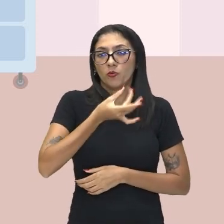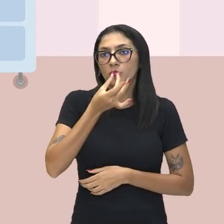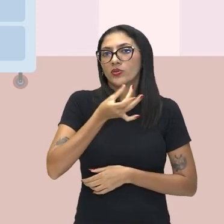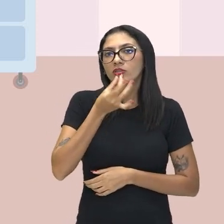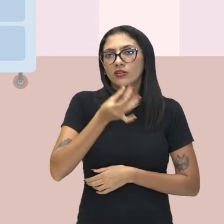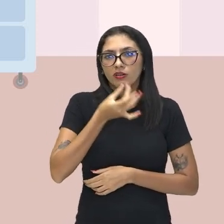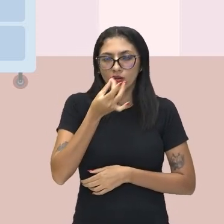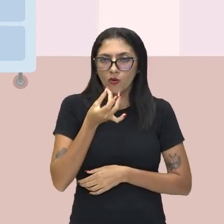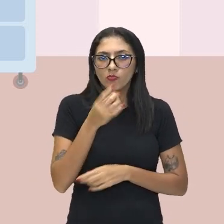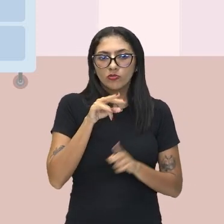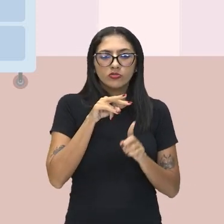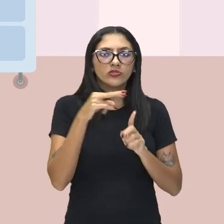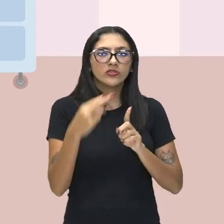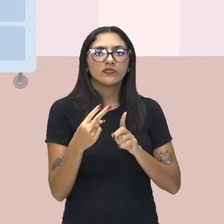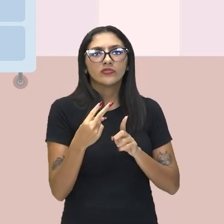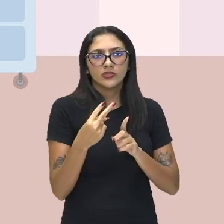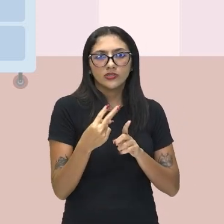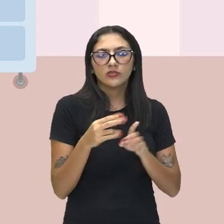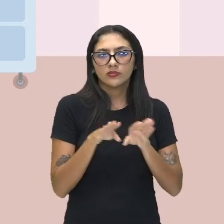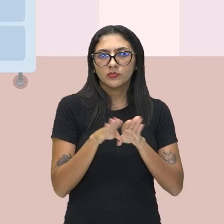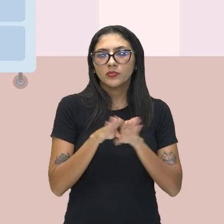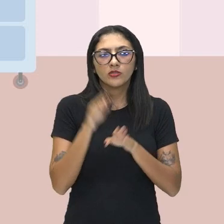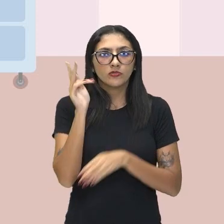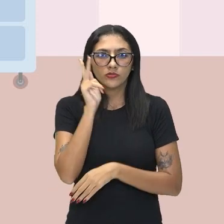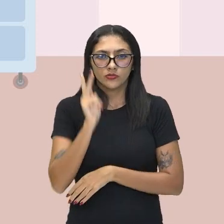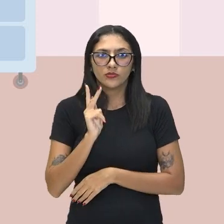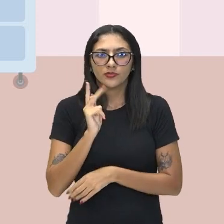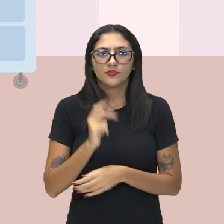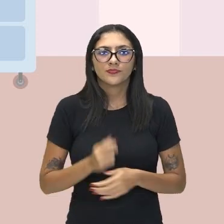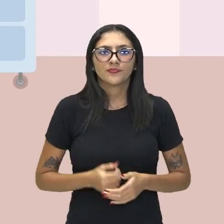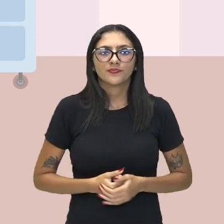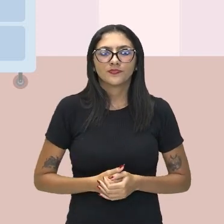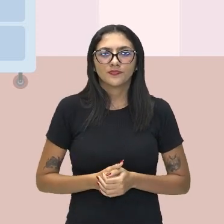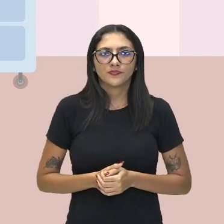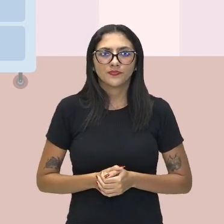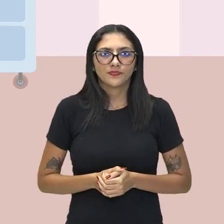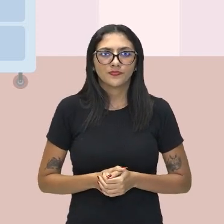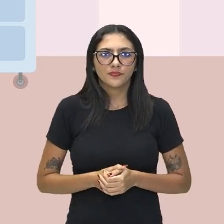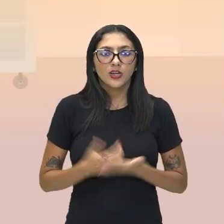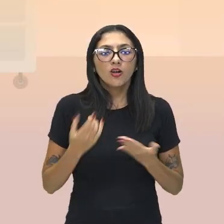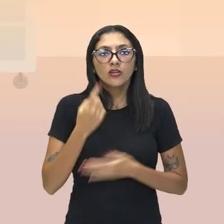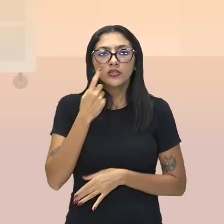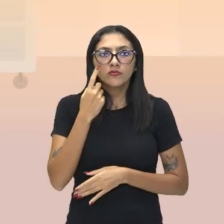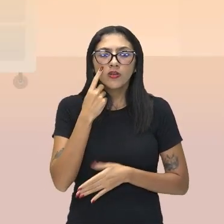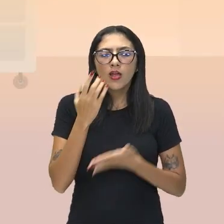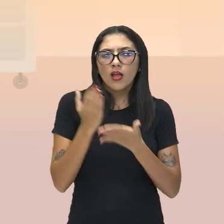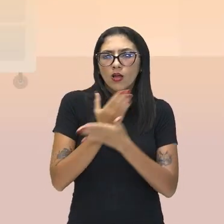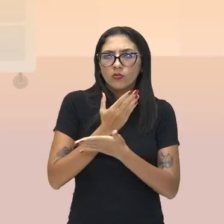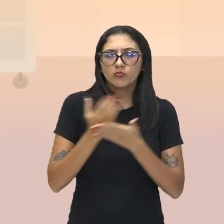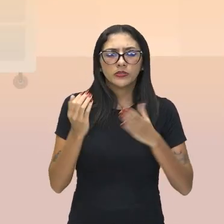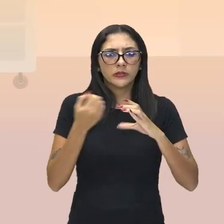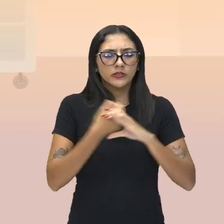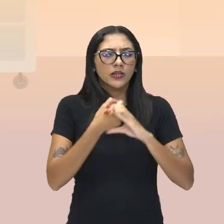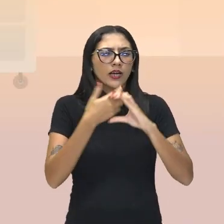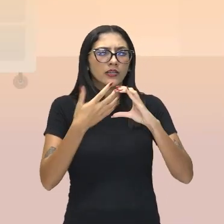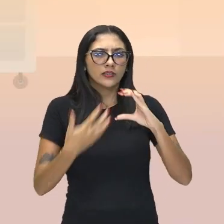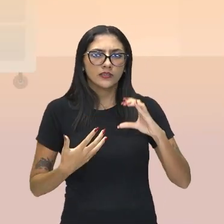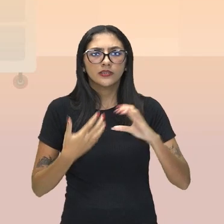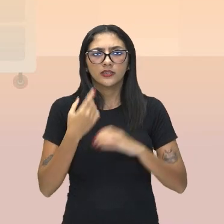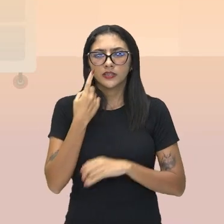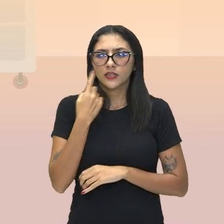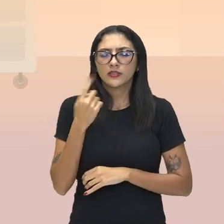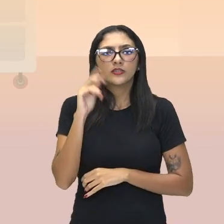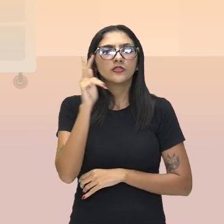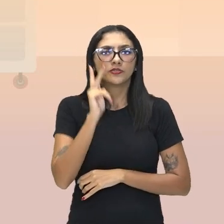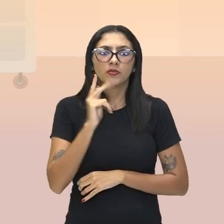isso também, aí, o conto contemporâneo. Nós vamos observar agora, então, algumas características aí do conto contemporâneo e